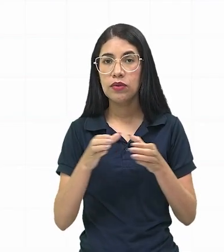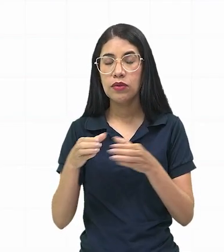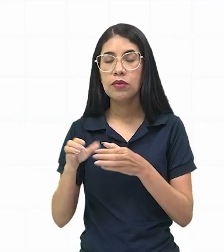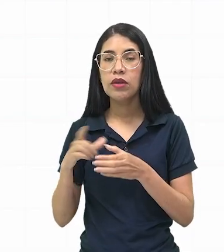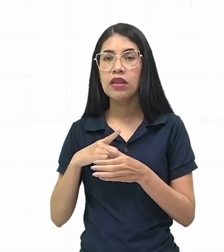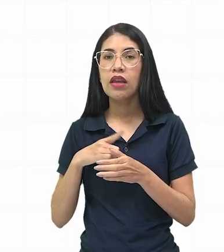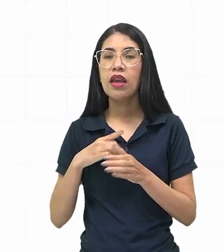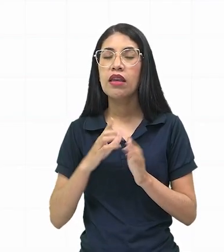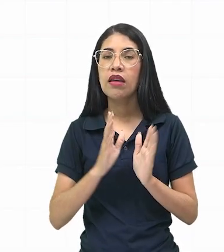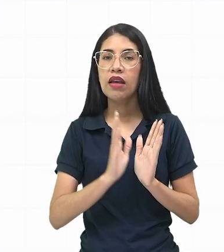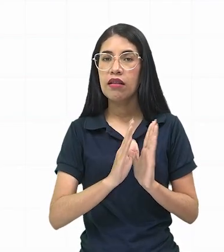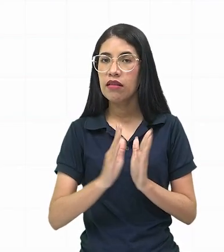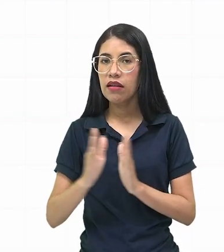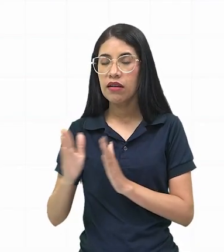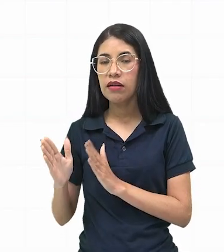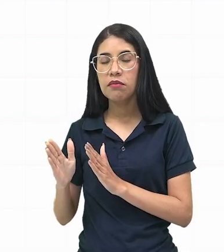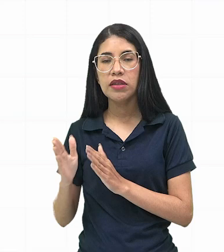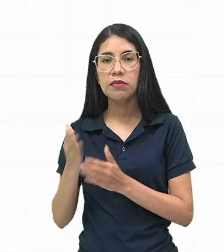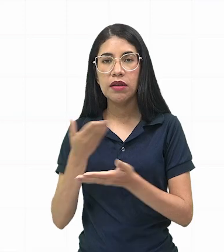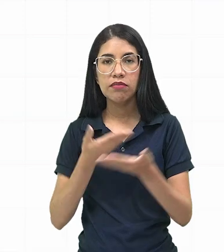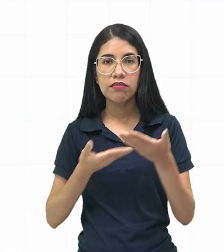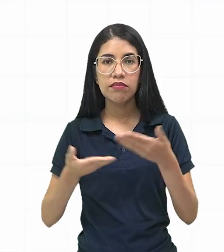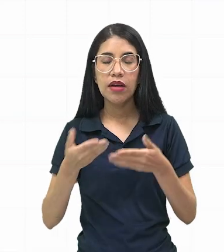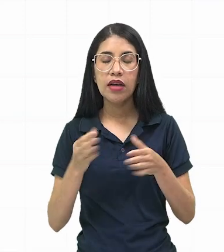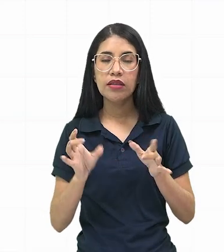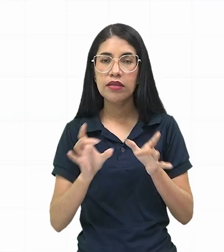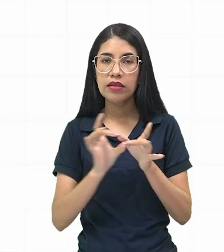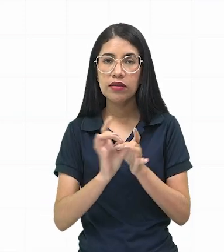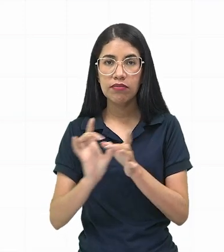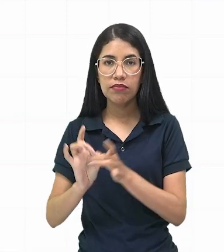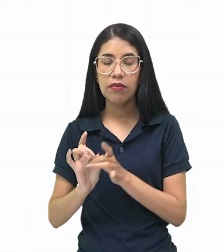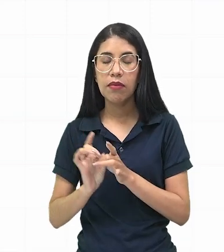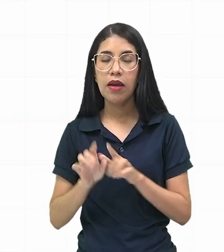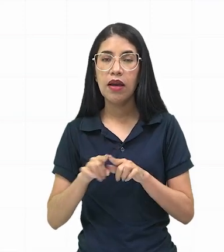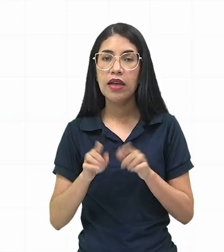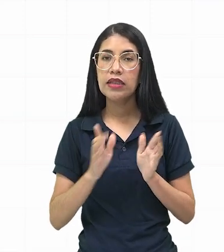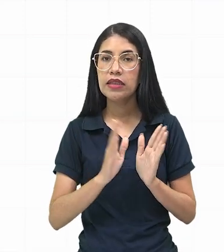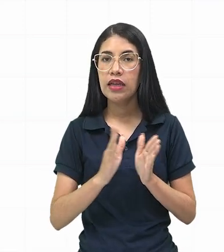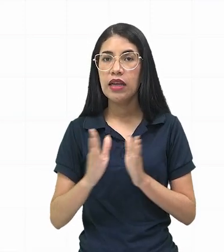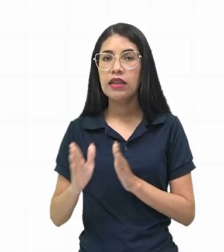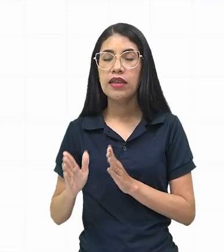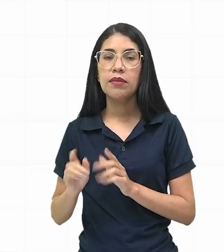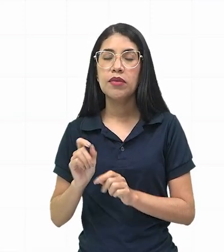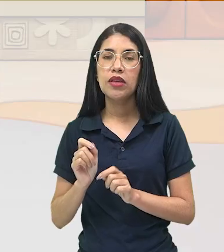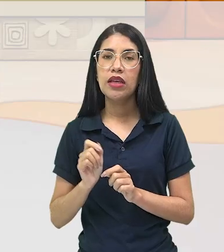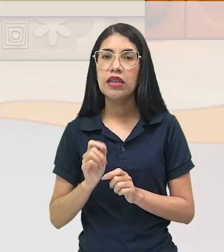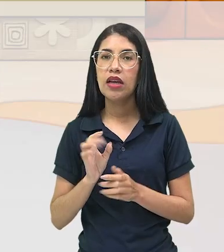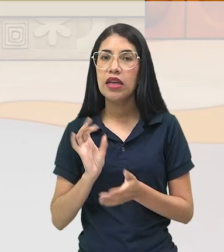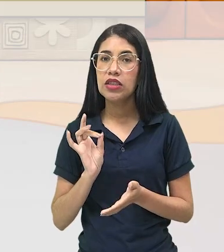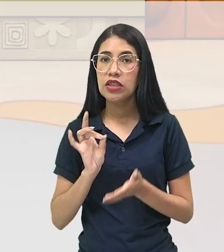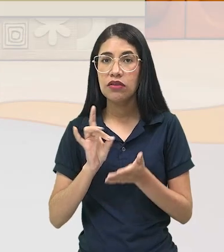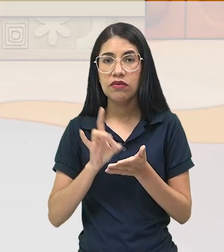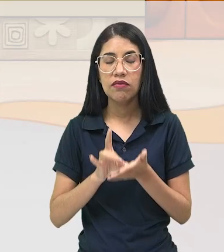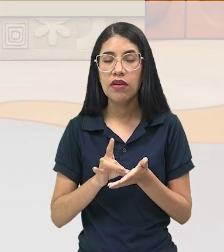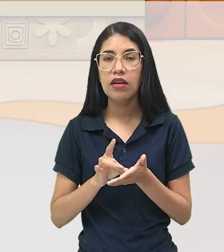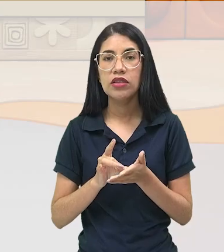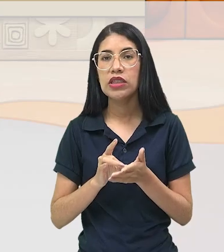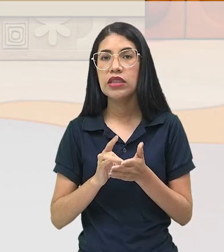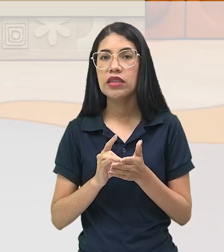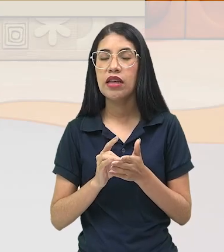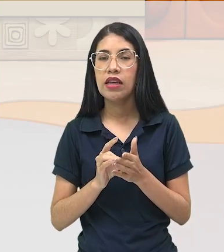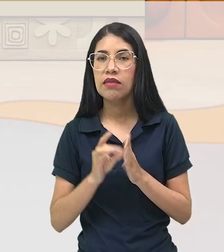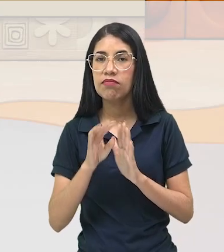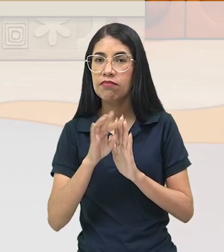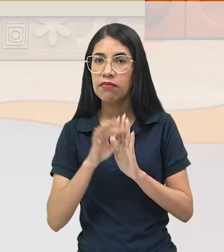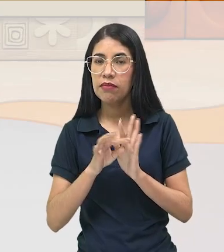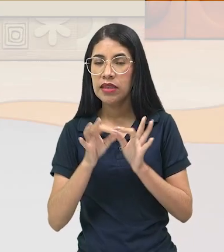ali algumas etapas de integração, certo? Não que essas etapas aqui sejam seguidas à risca, tá?